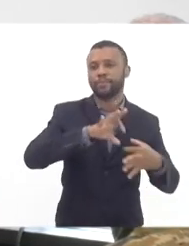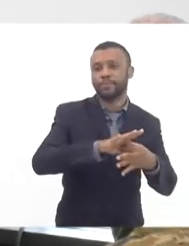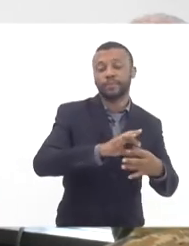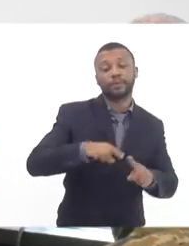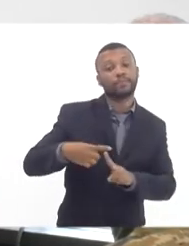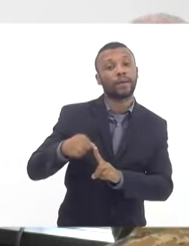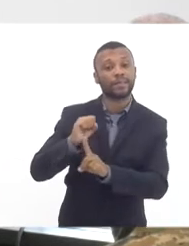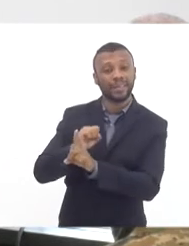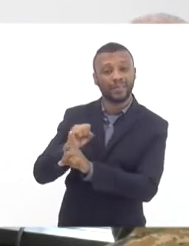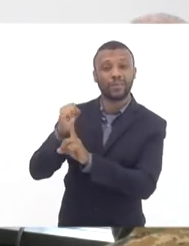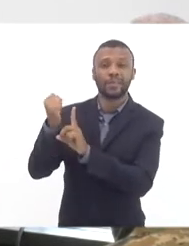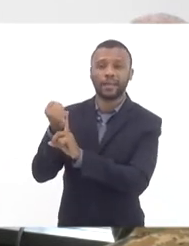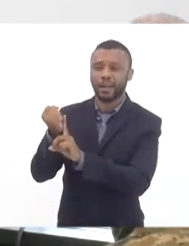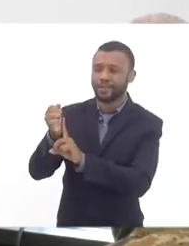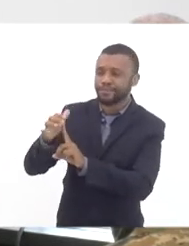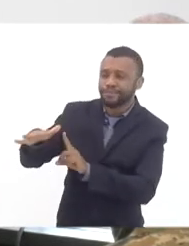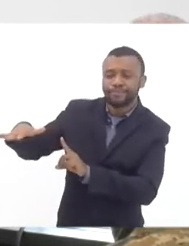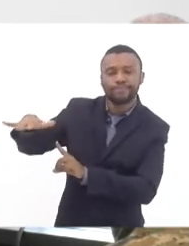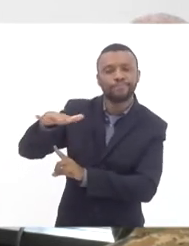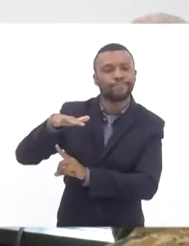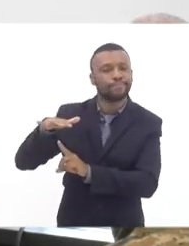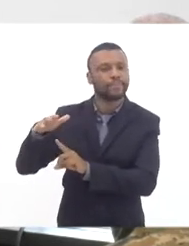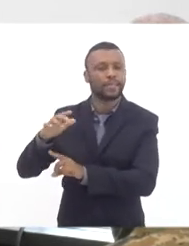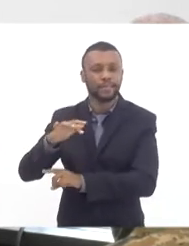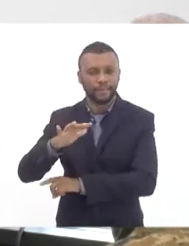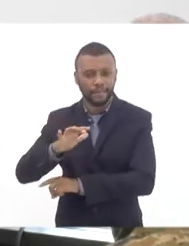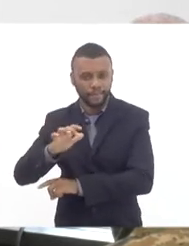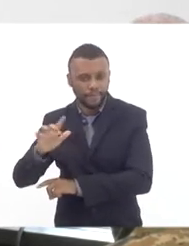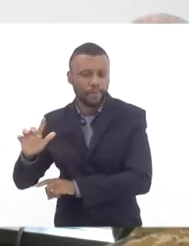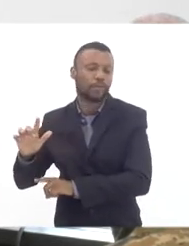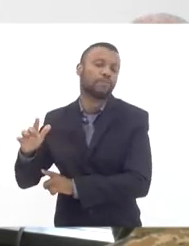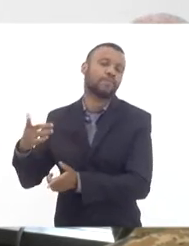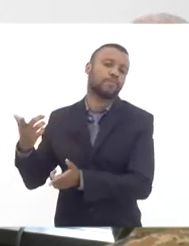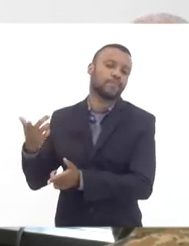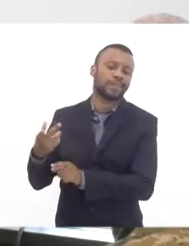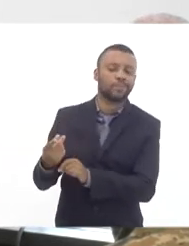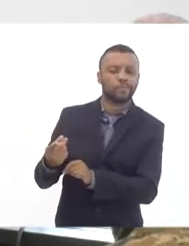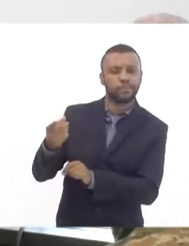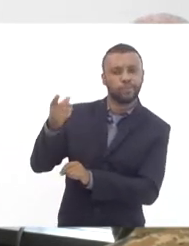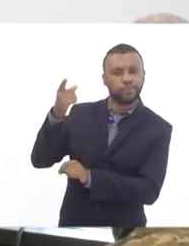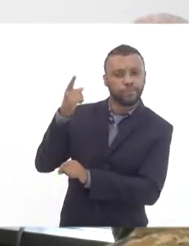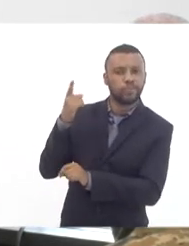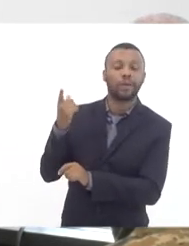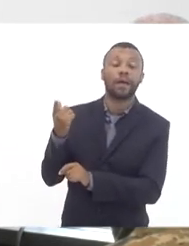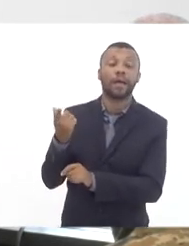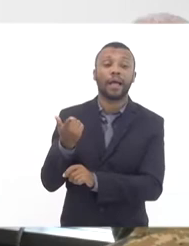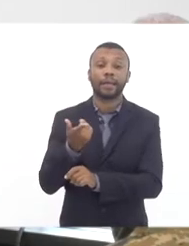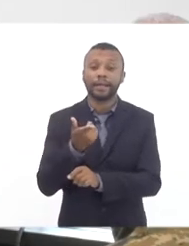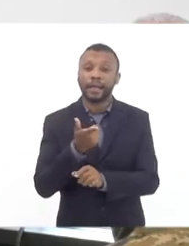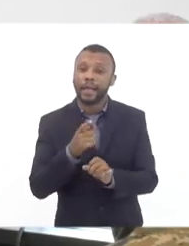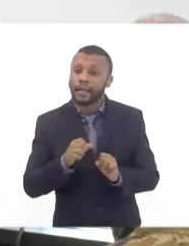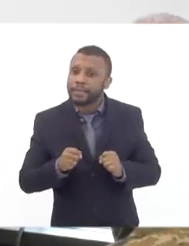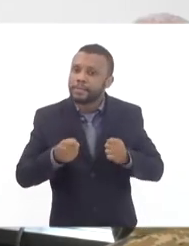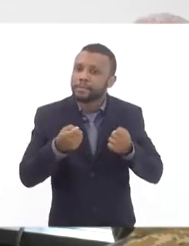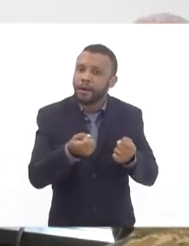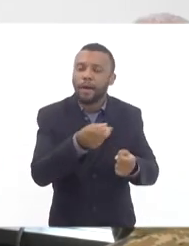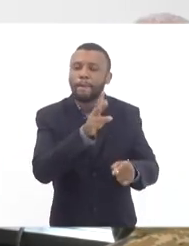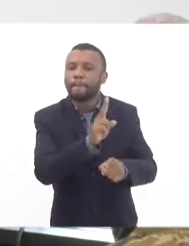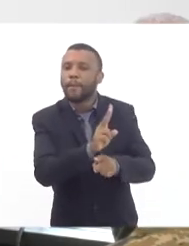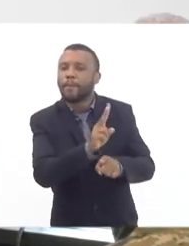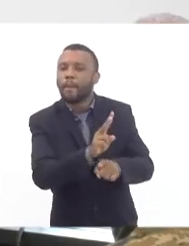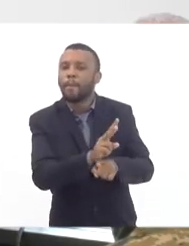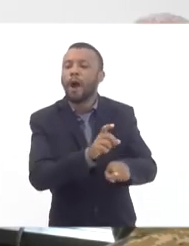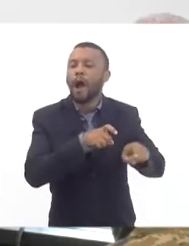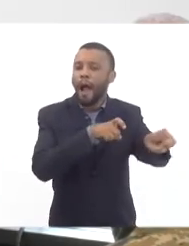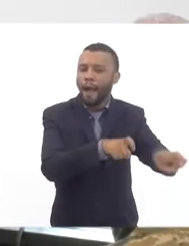civil, que há muito tempo, como já foi dito algumas vezes, não deixou a Fazenda Colobandê em nenhum momento de lado.